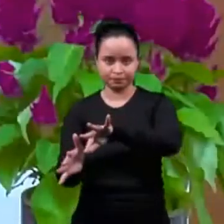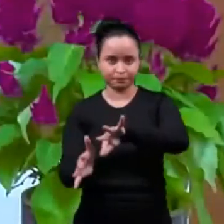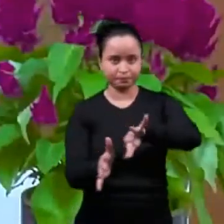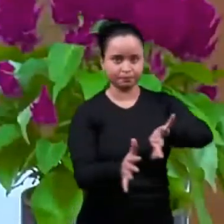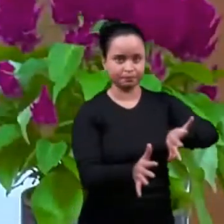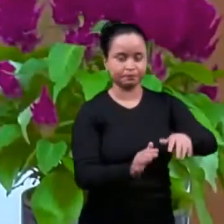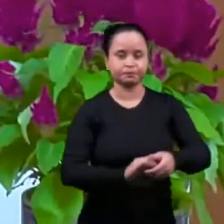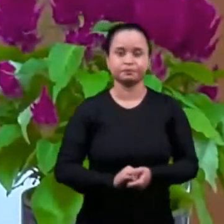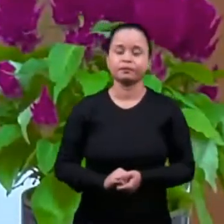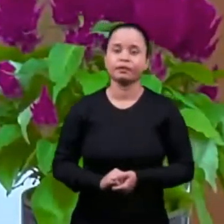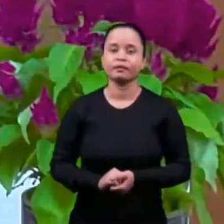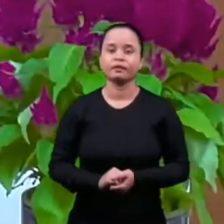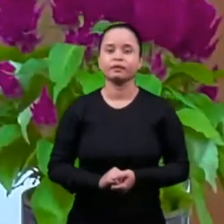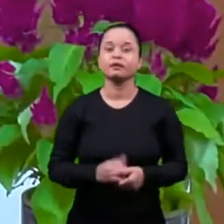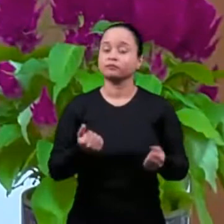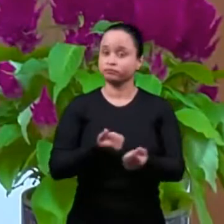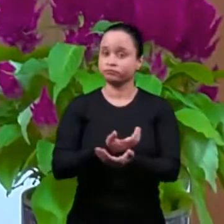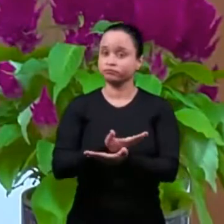saúdo